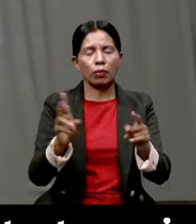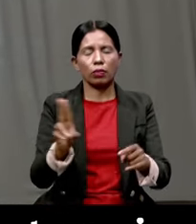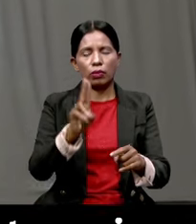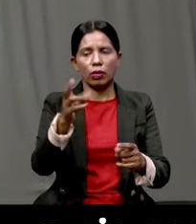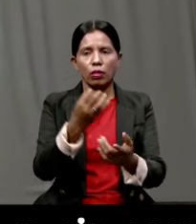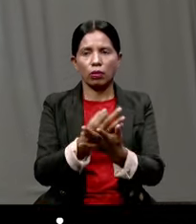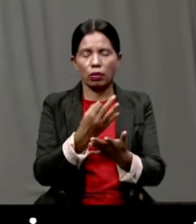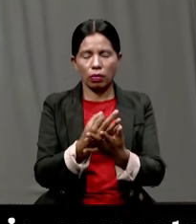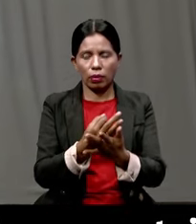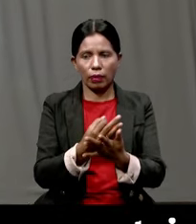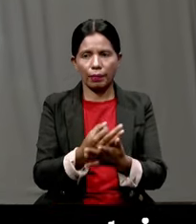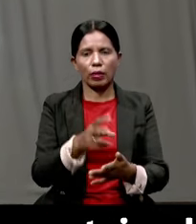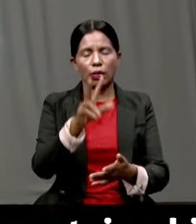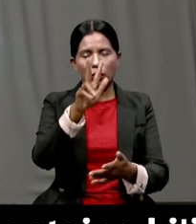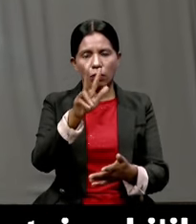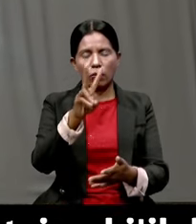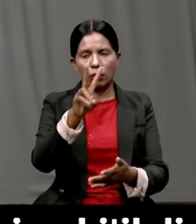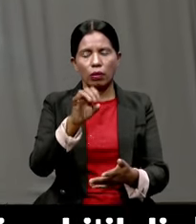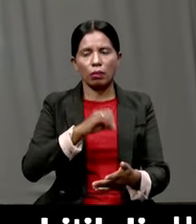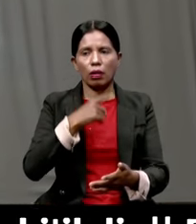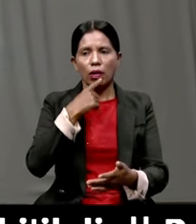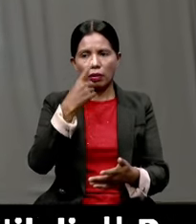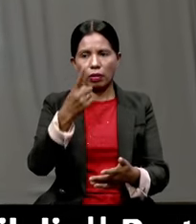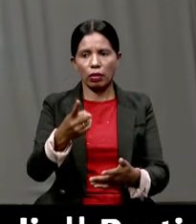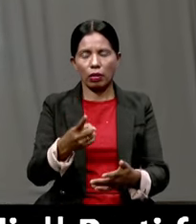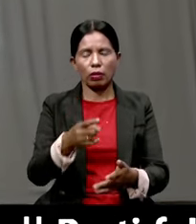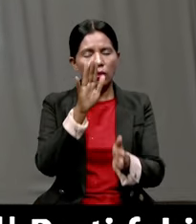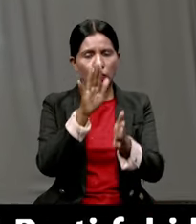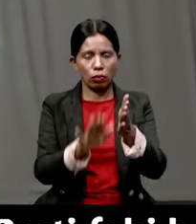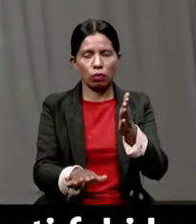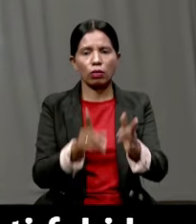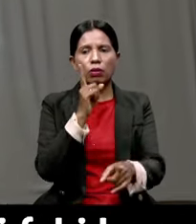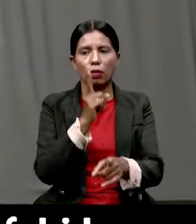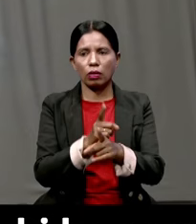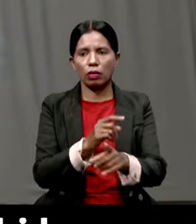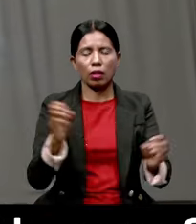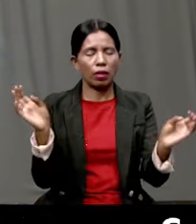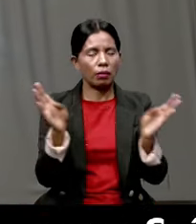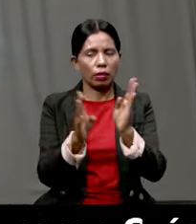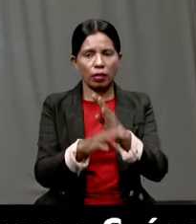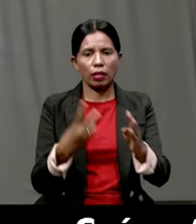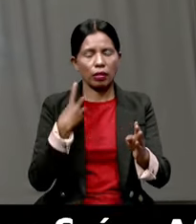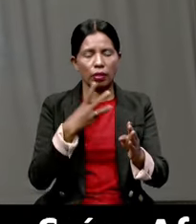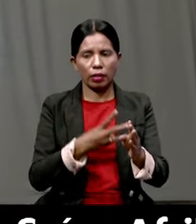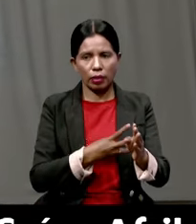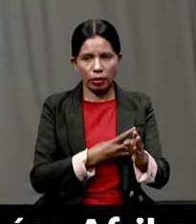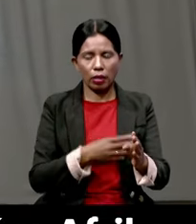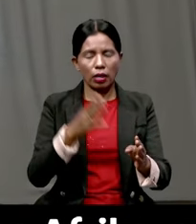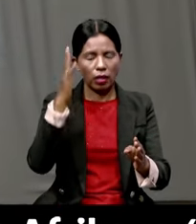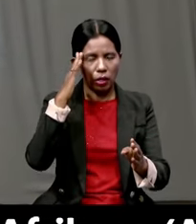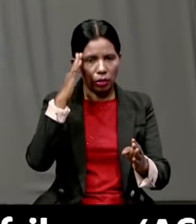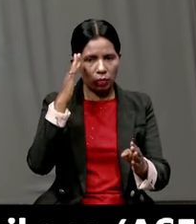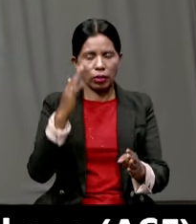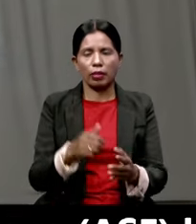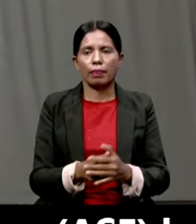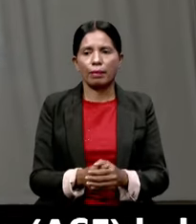e a categoria rua não bem acau até tené baixo tebes lá sai não bem ita ita nem